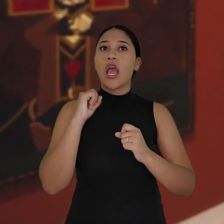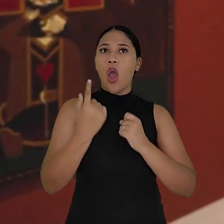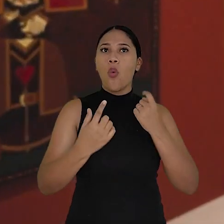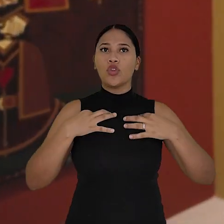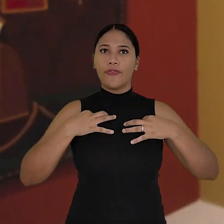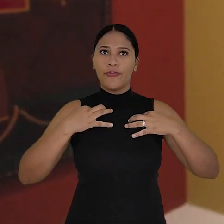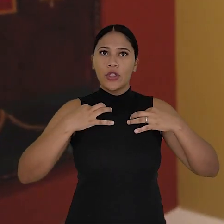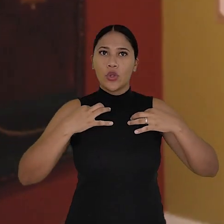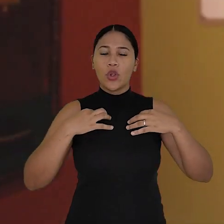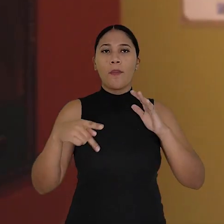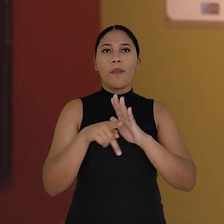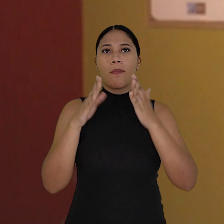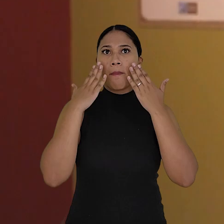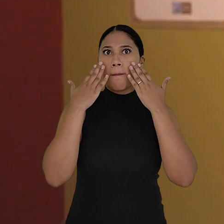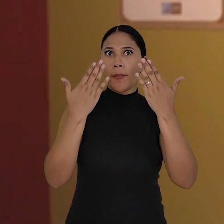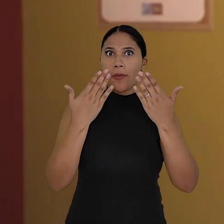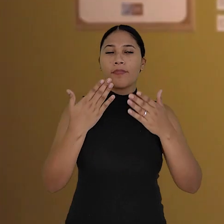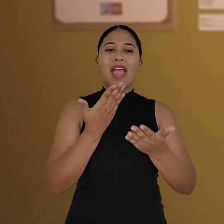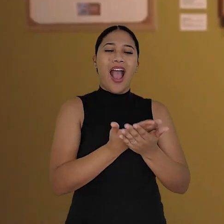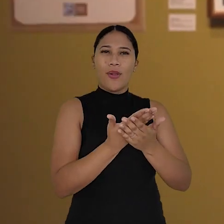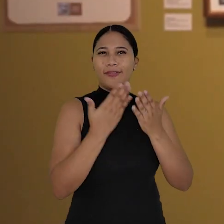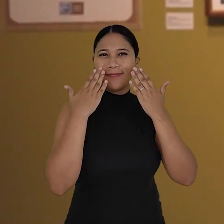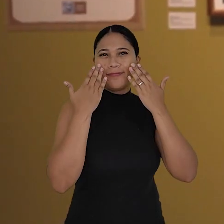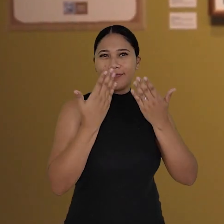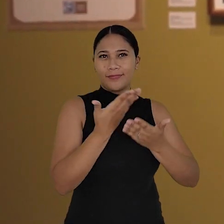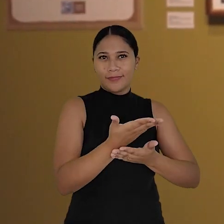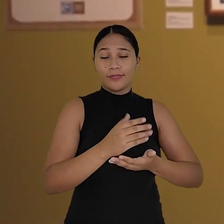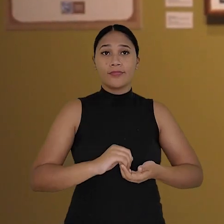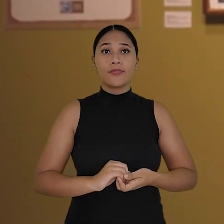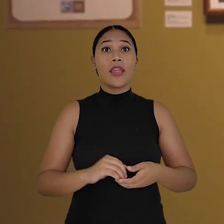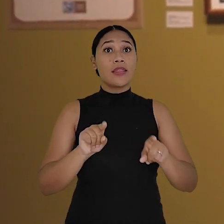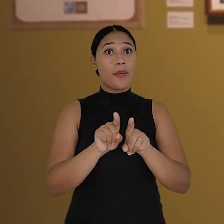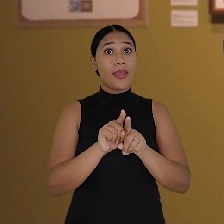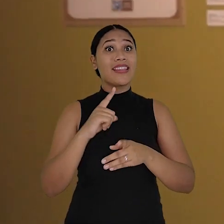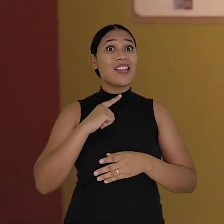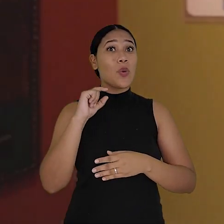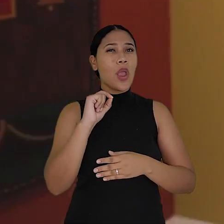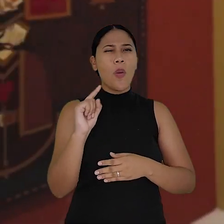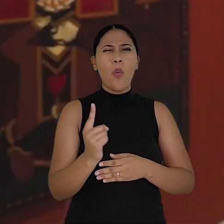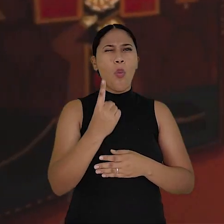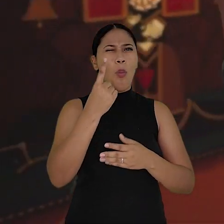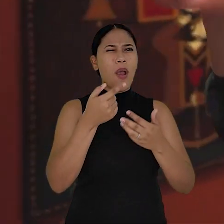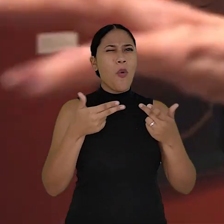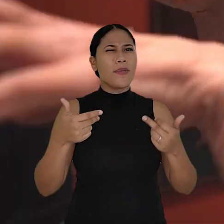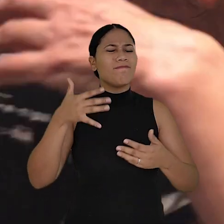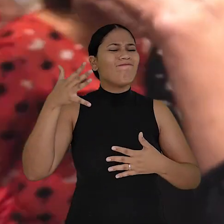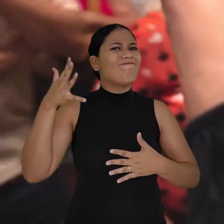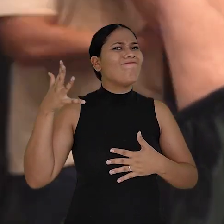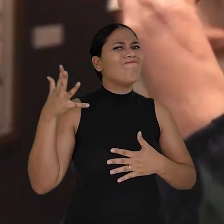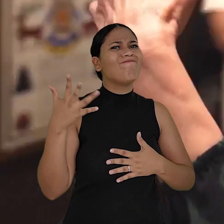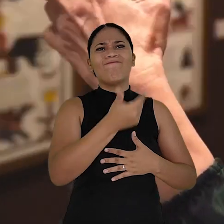alguns figurinos para os espetáculos, para as aulas de espetáculo dele. E aqui, gente, a gente tem uma